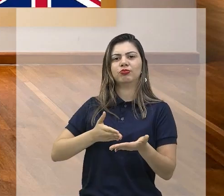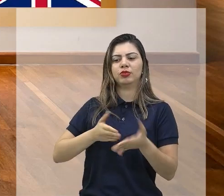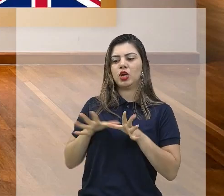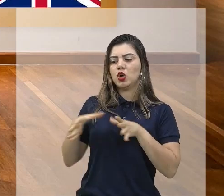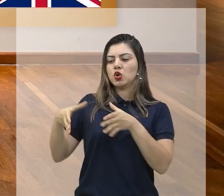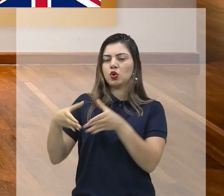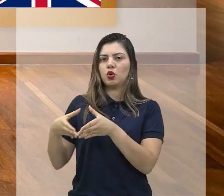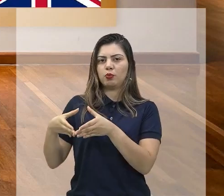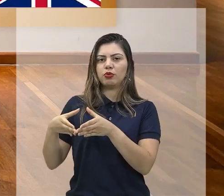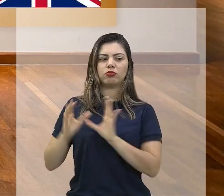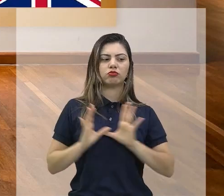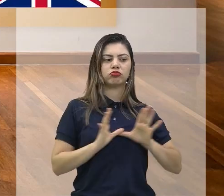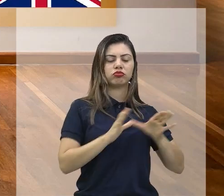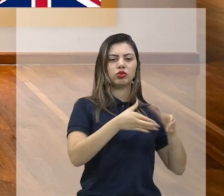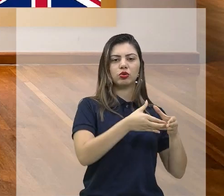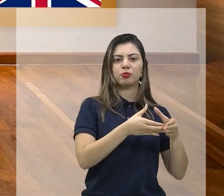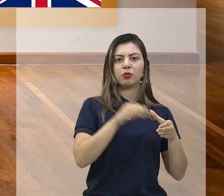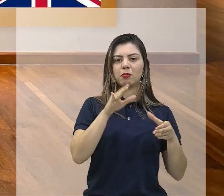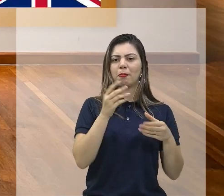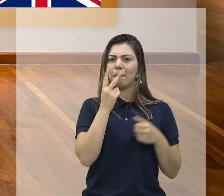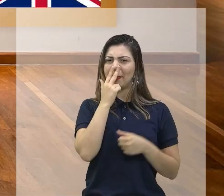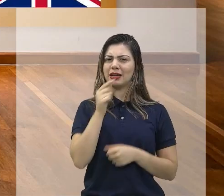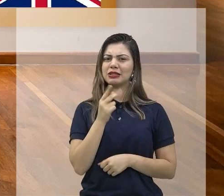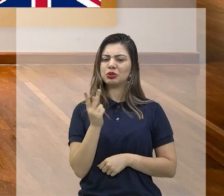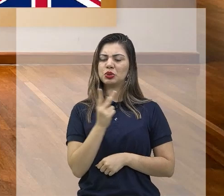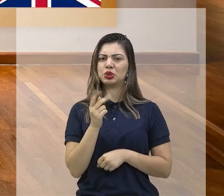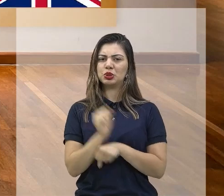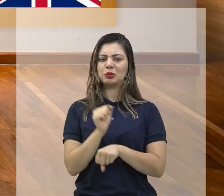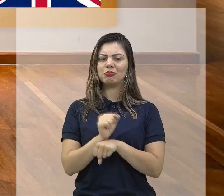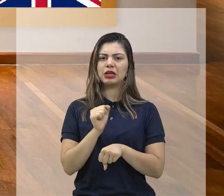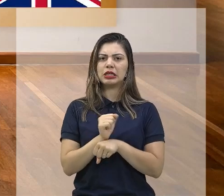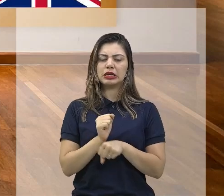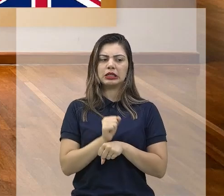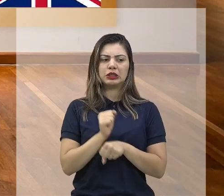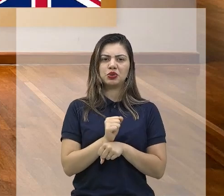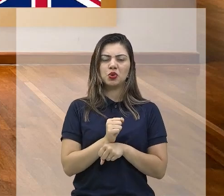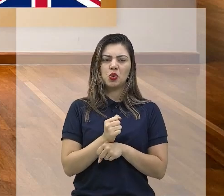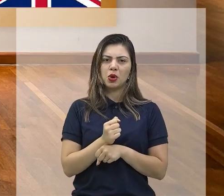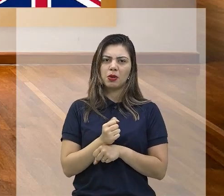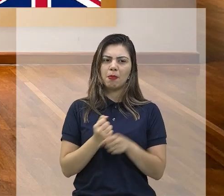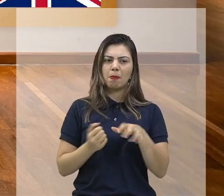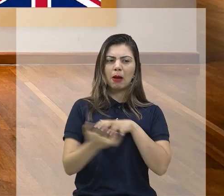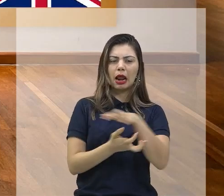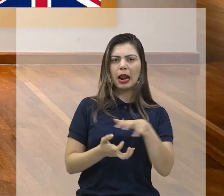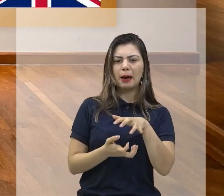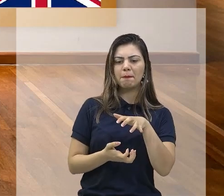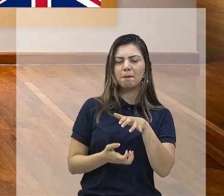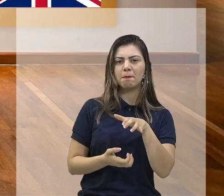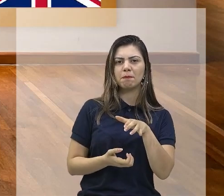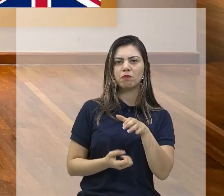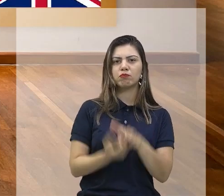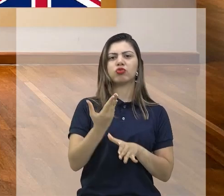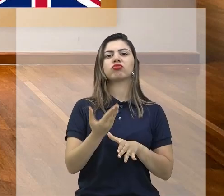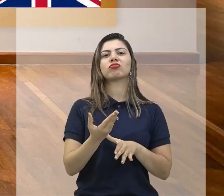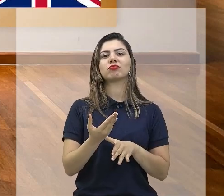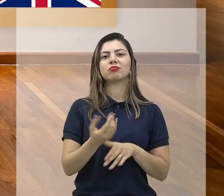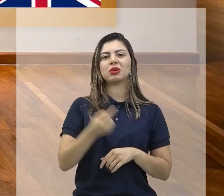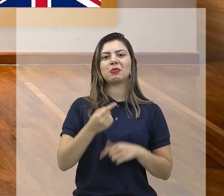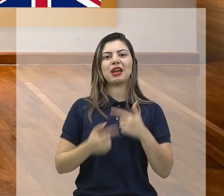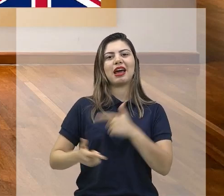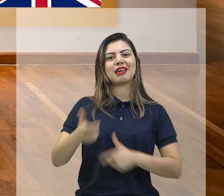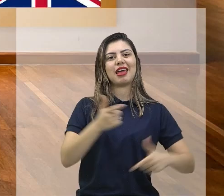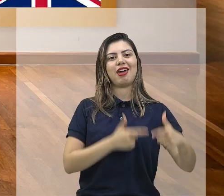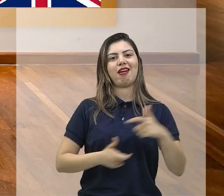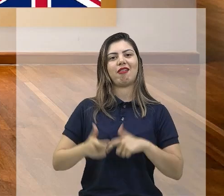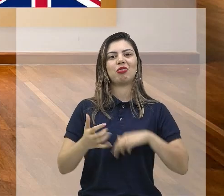né? Esperando apenas um pequeno contexto para poder, então, eclodir aí a Primeira Guerra Mundial, tá certo?